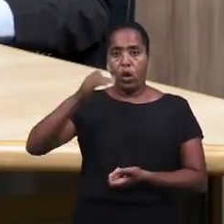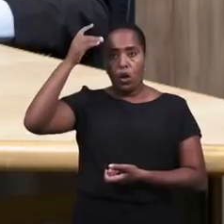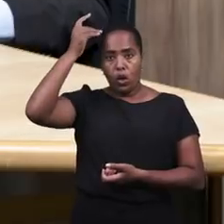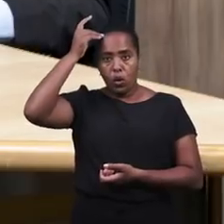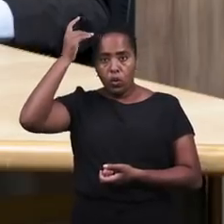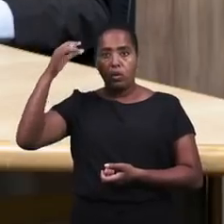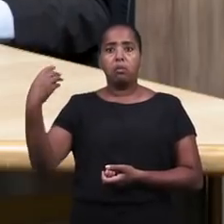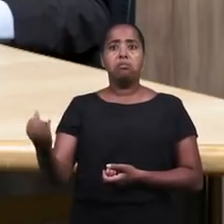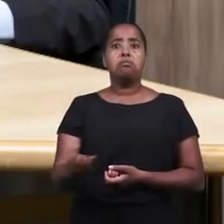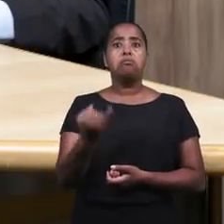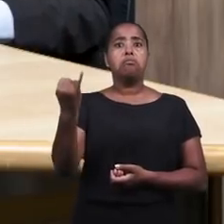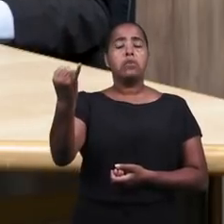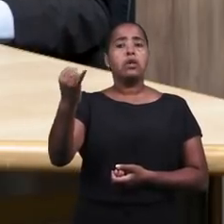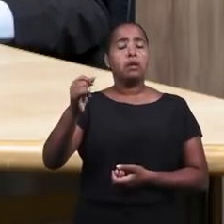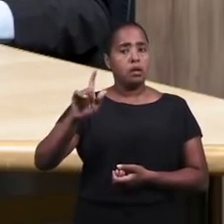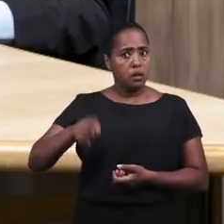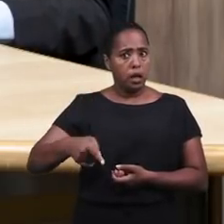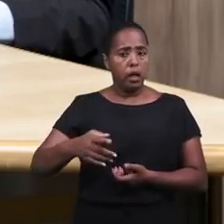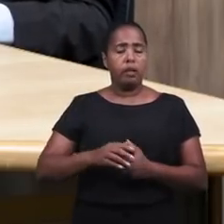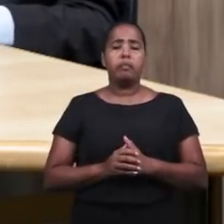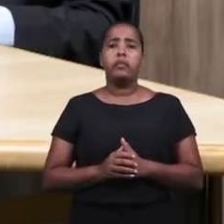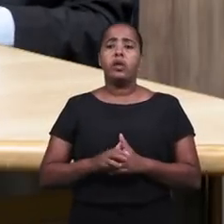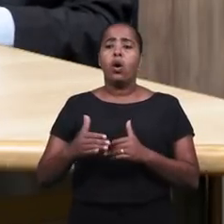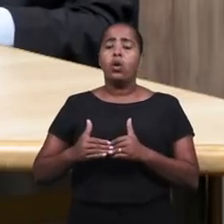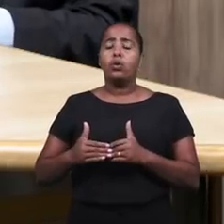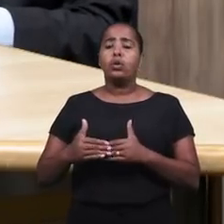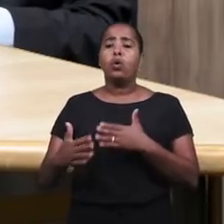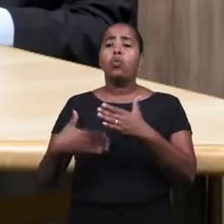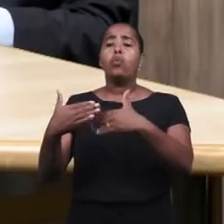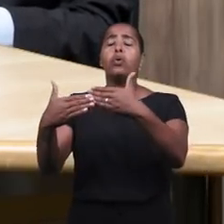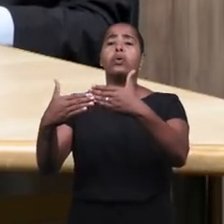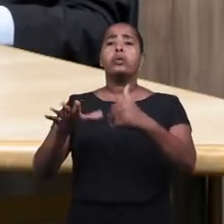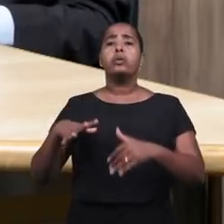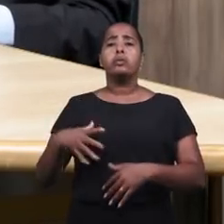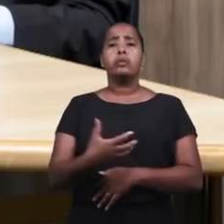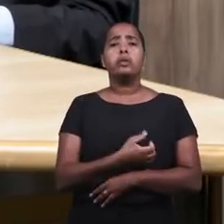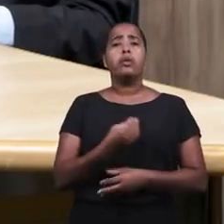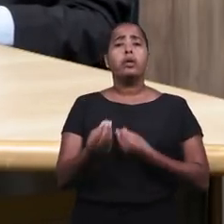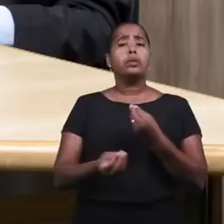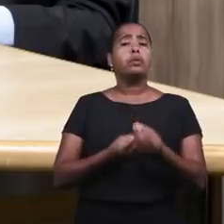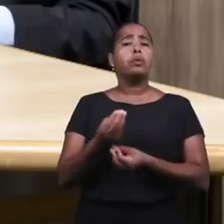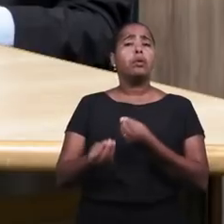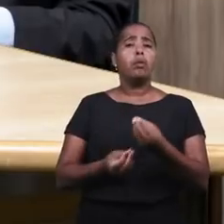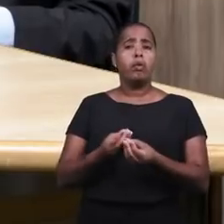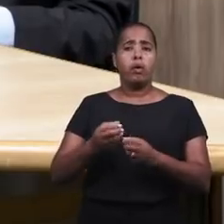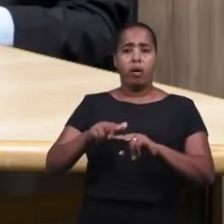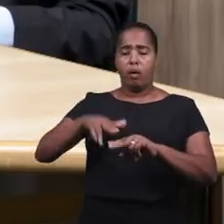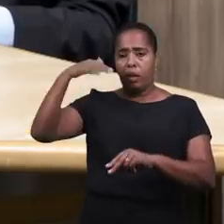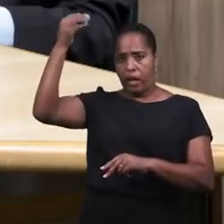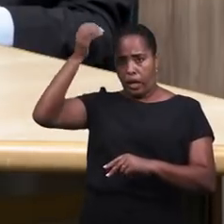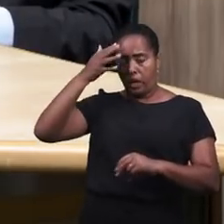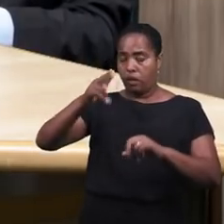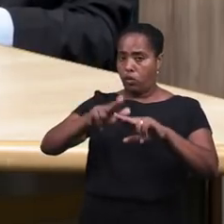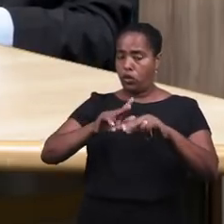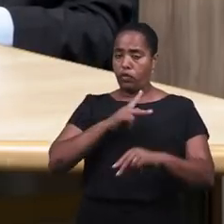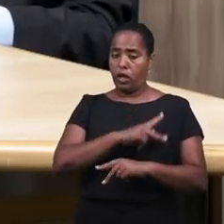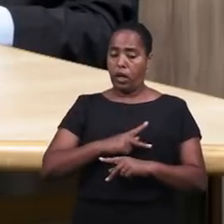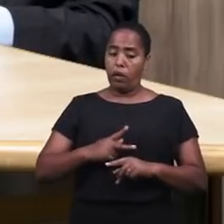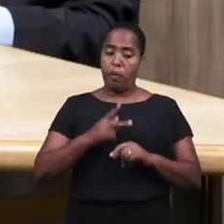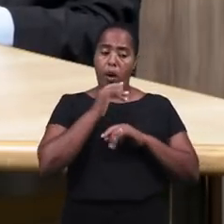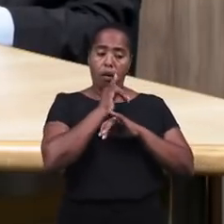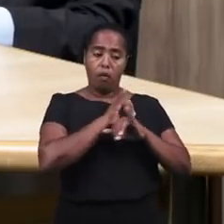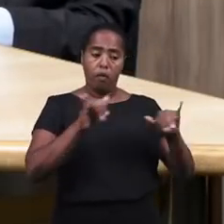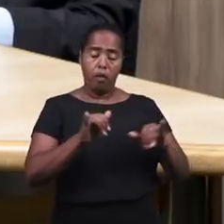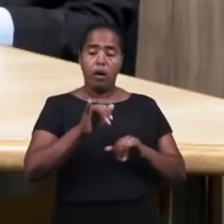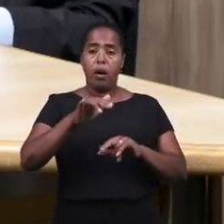Que os dons espirituais são importantes. Então, o processo de salvação é pela graça. Por isso, Paulo diz assim: